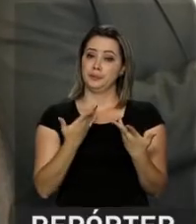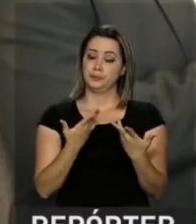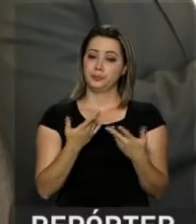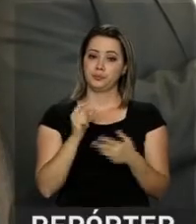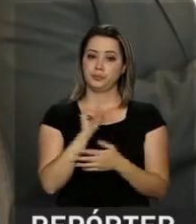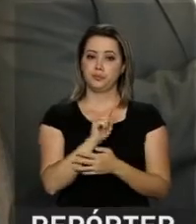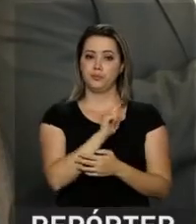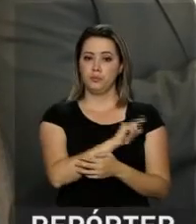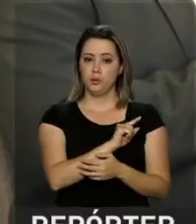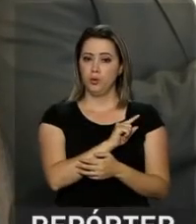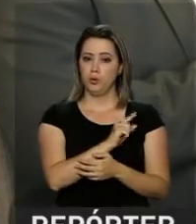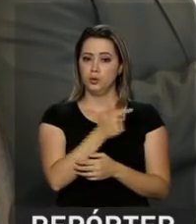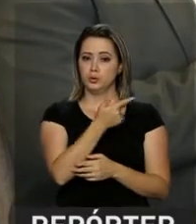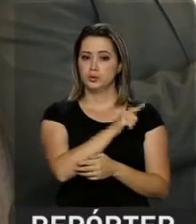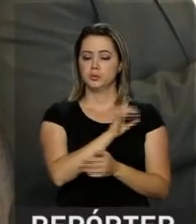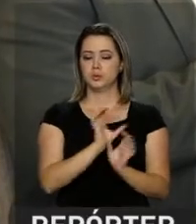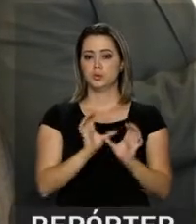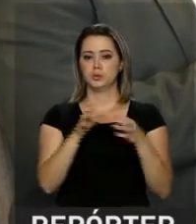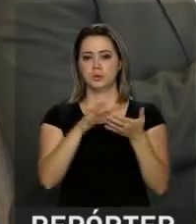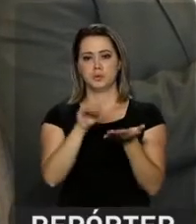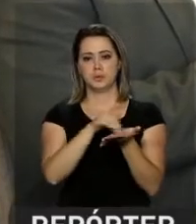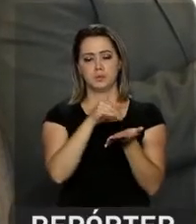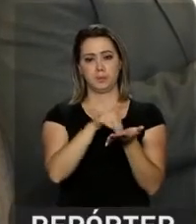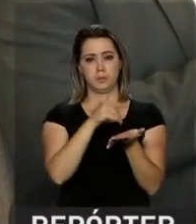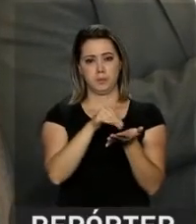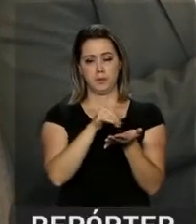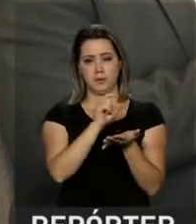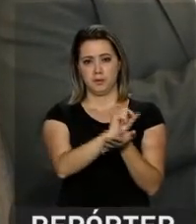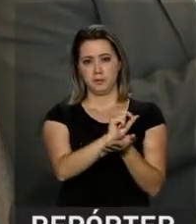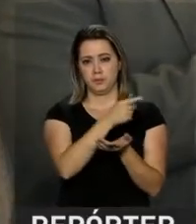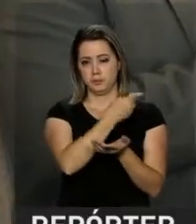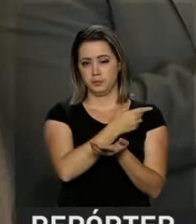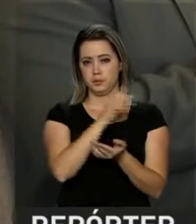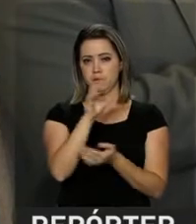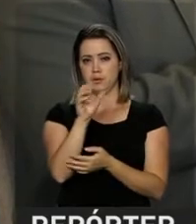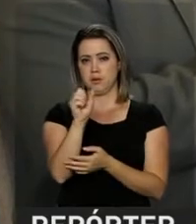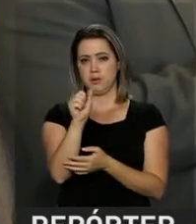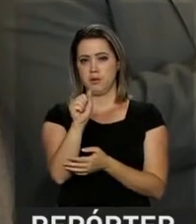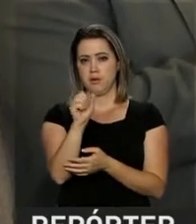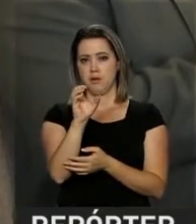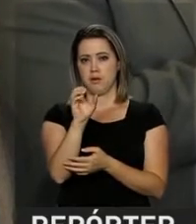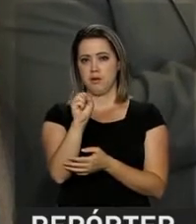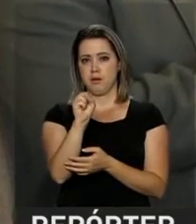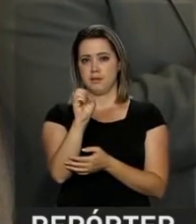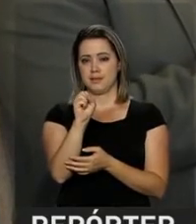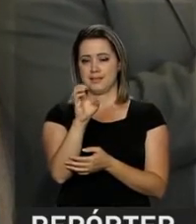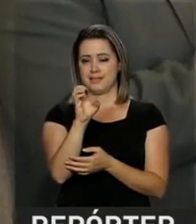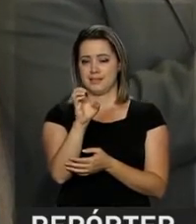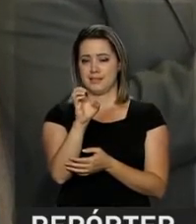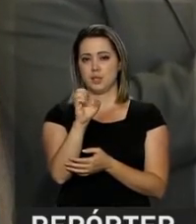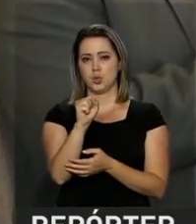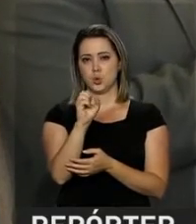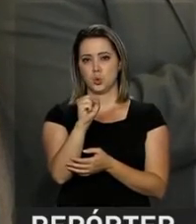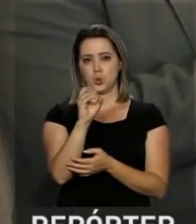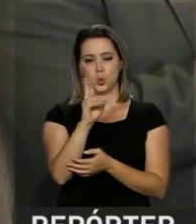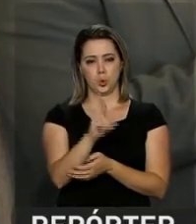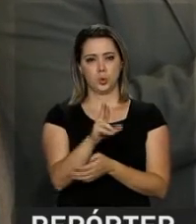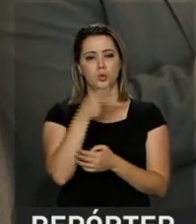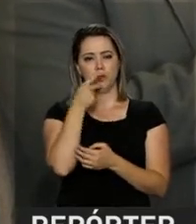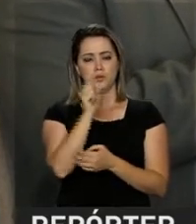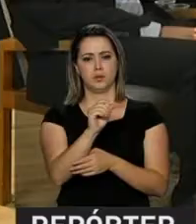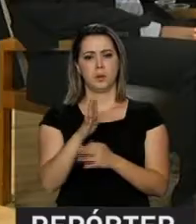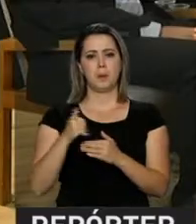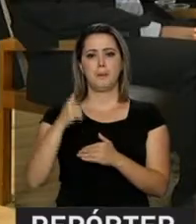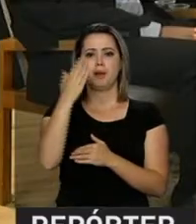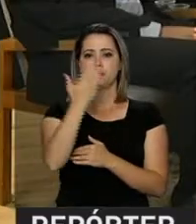já o assessor especial do ministério do planejamento desenvolvimento e gestão arnaldo barbosa de lima júnior lembrou se mais da